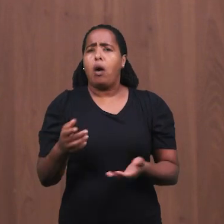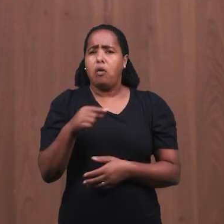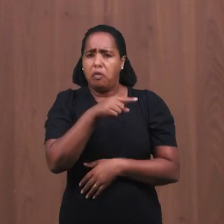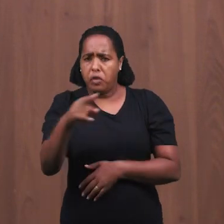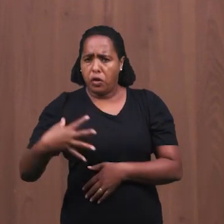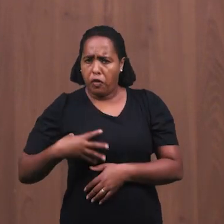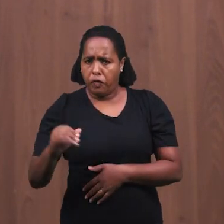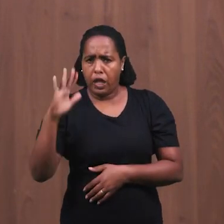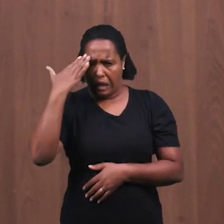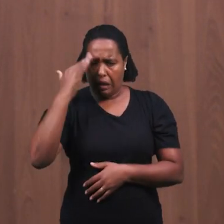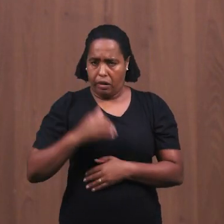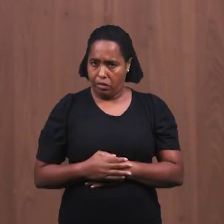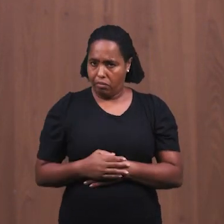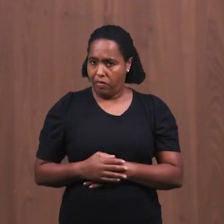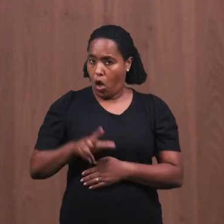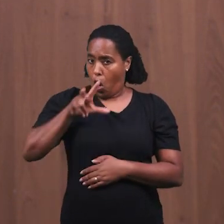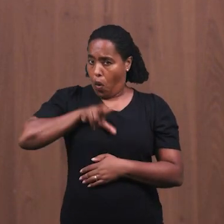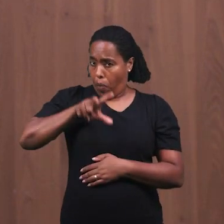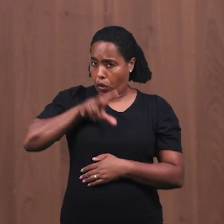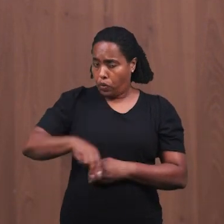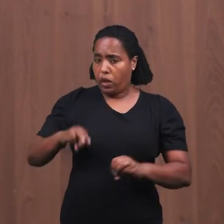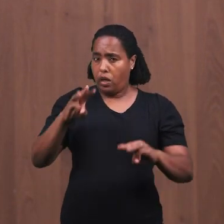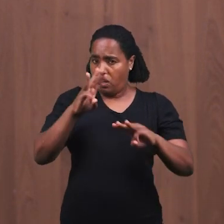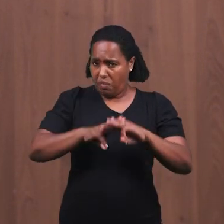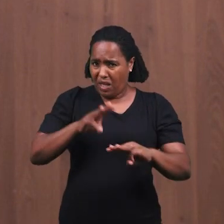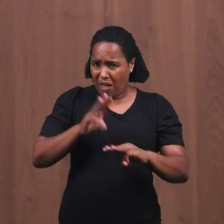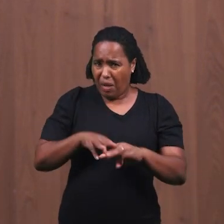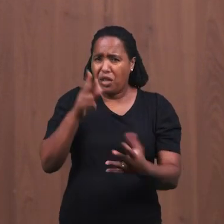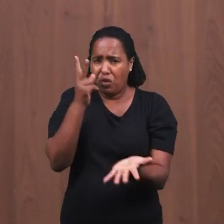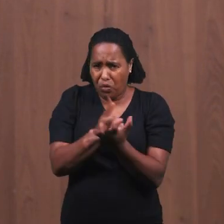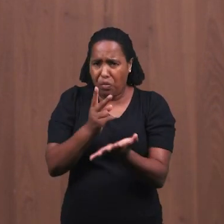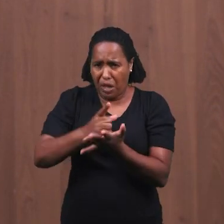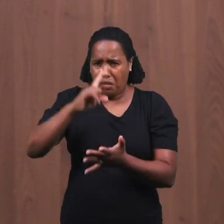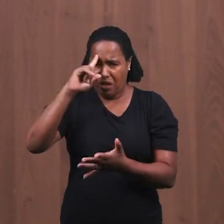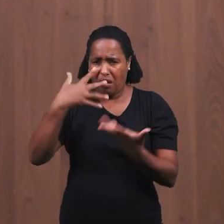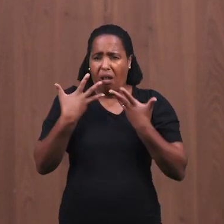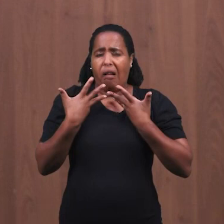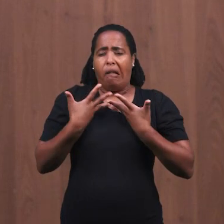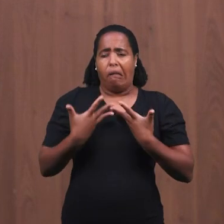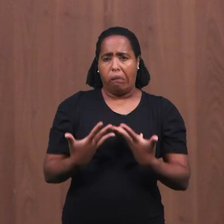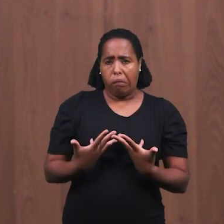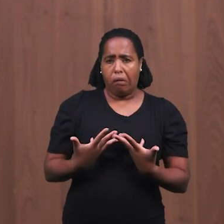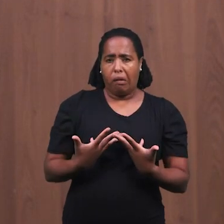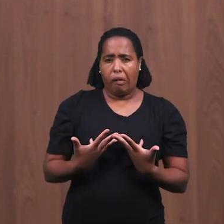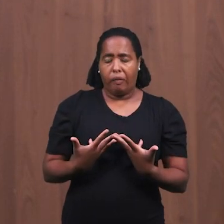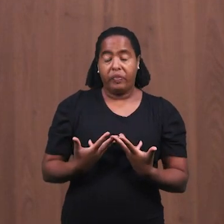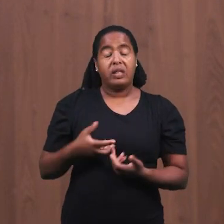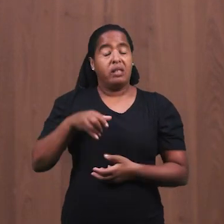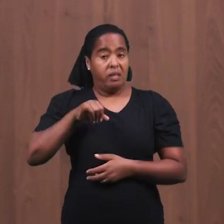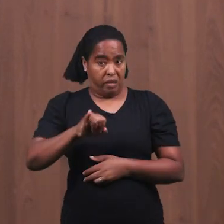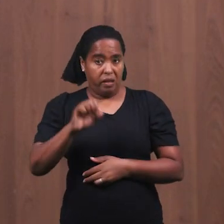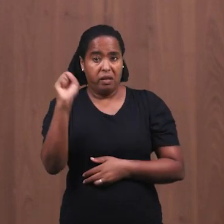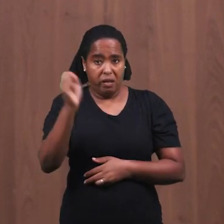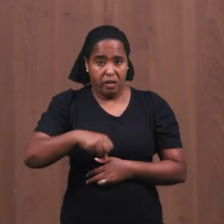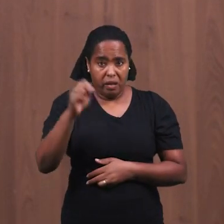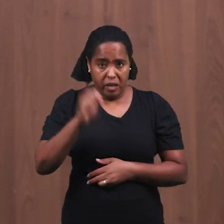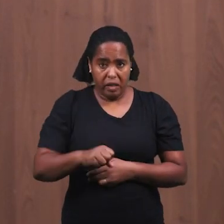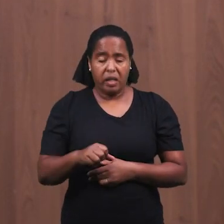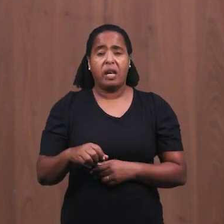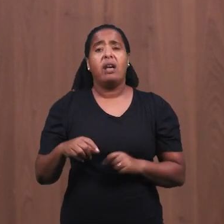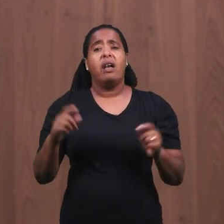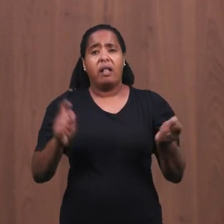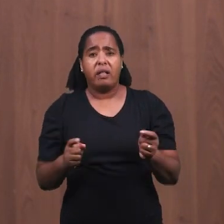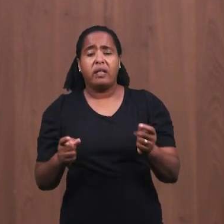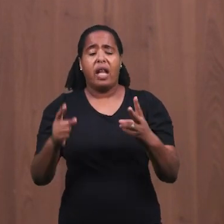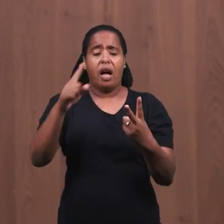compreensão? Estudar português e matemática no mesmo dia ficará cansativo? Se for, podemos